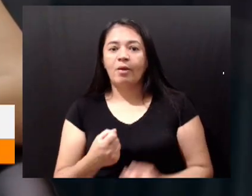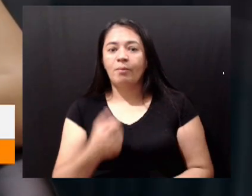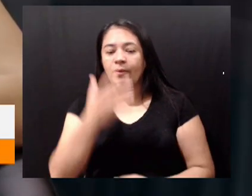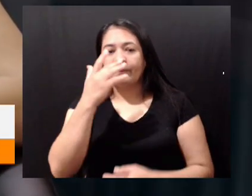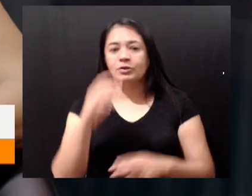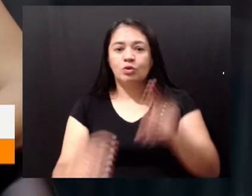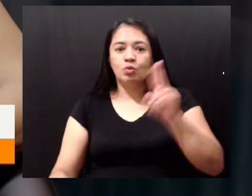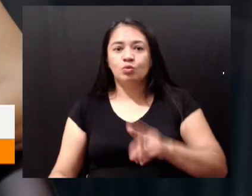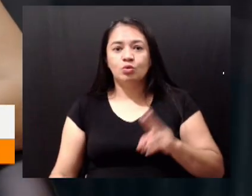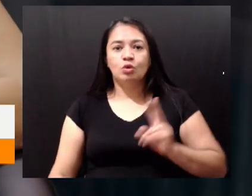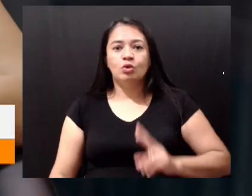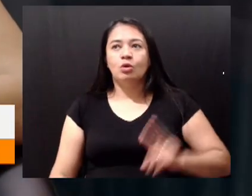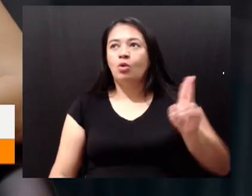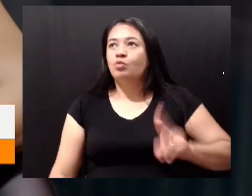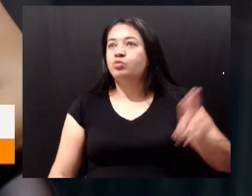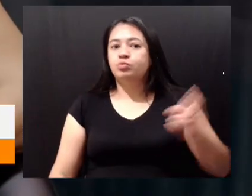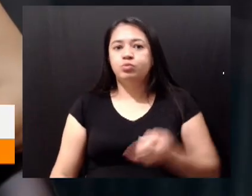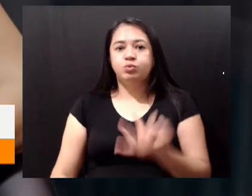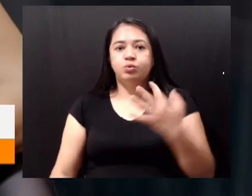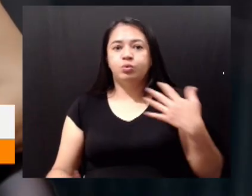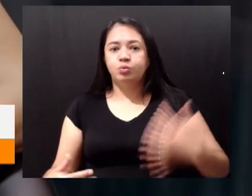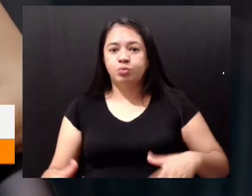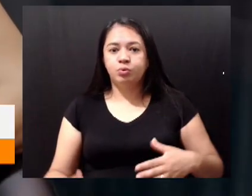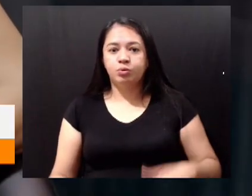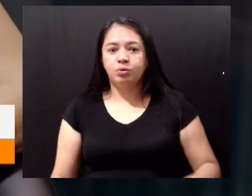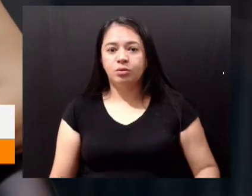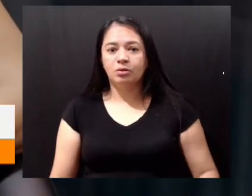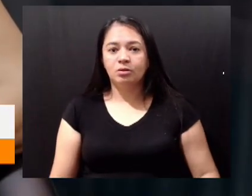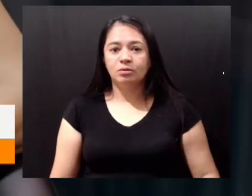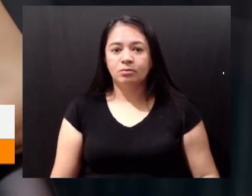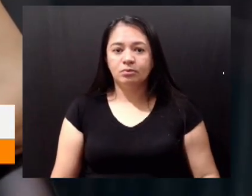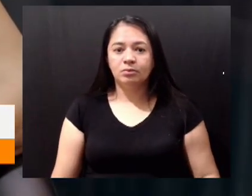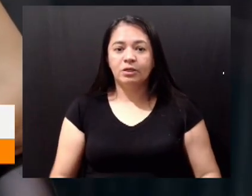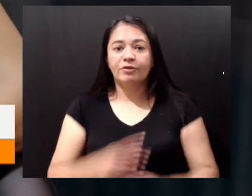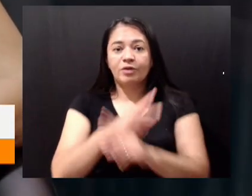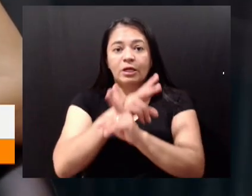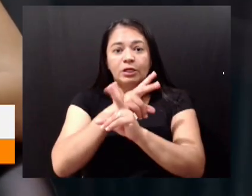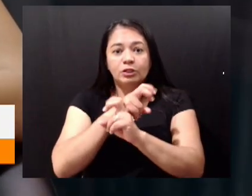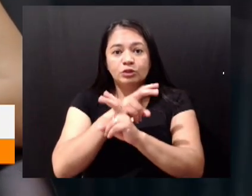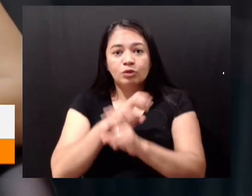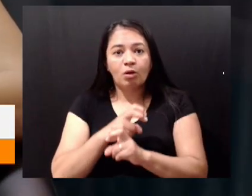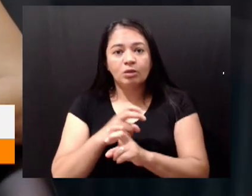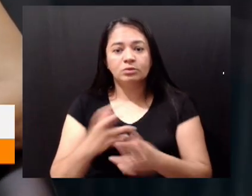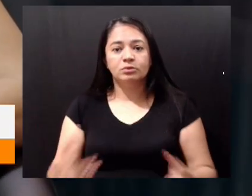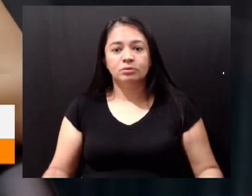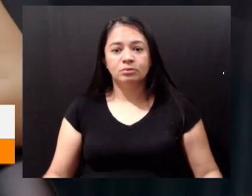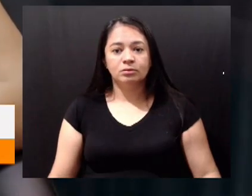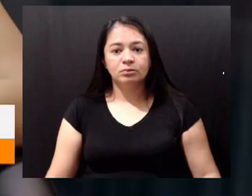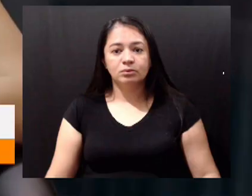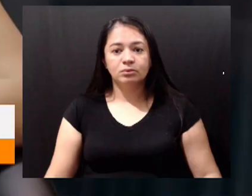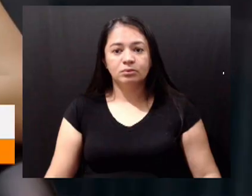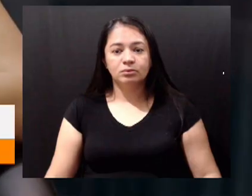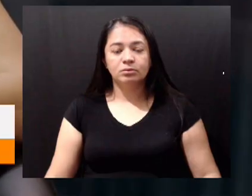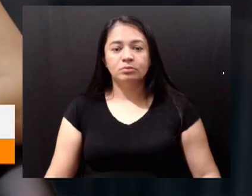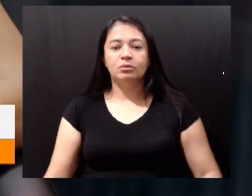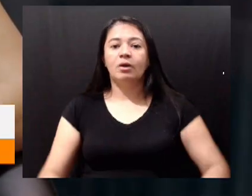indiscriminadamente, em grandes quantidades, e fizeram intoxicação por vitamina D, né? Então, cabe novamente a mesma questão do bom